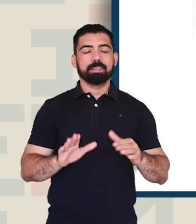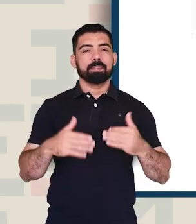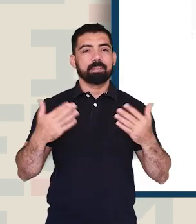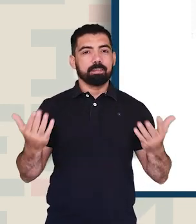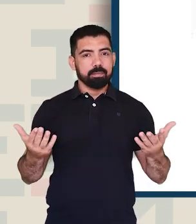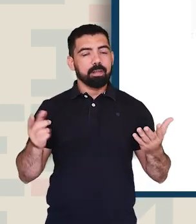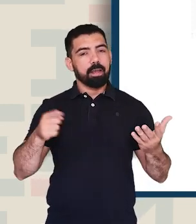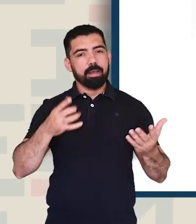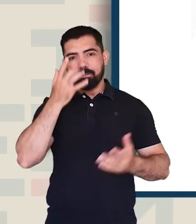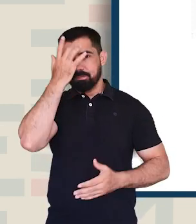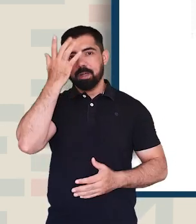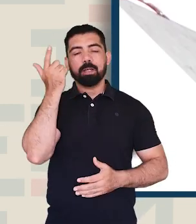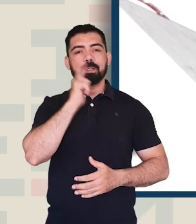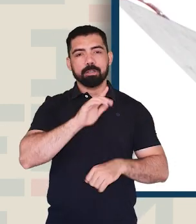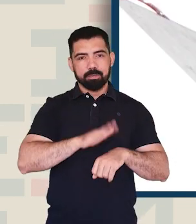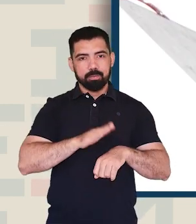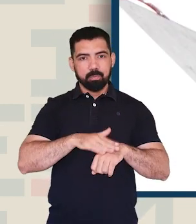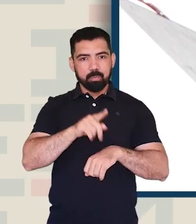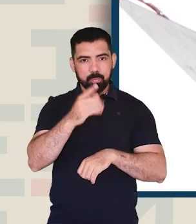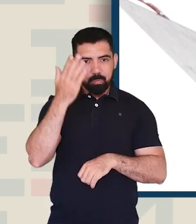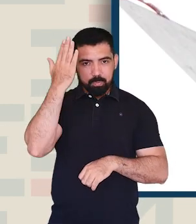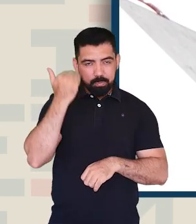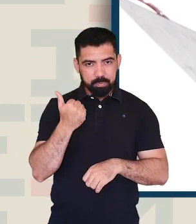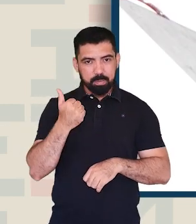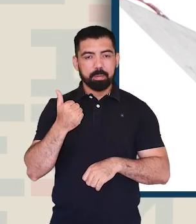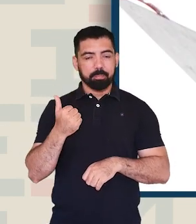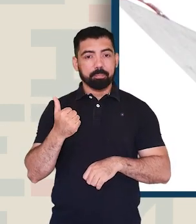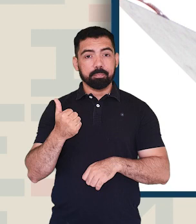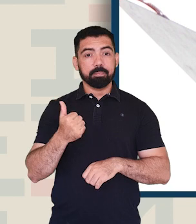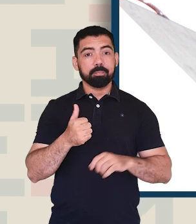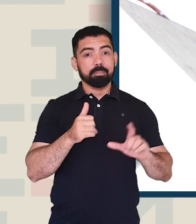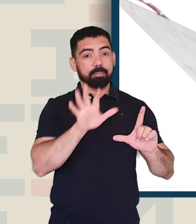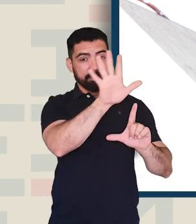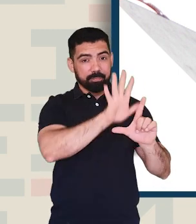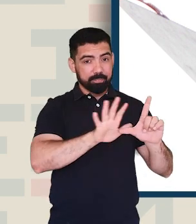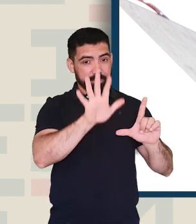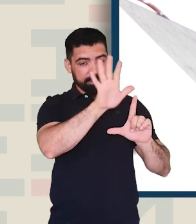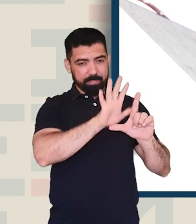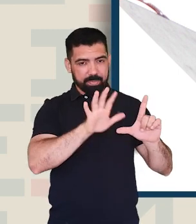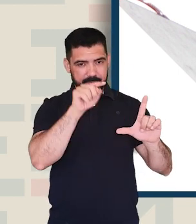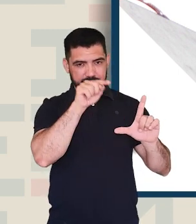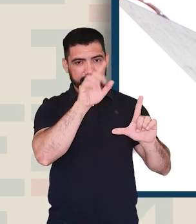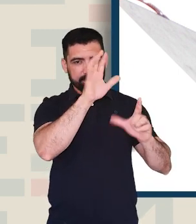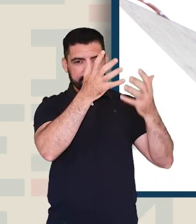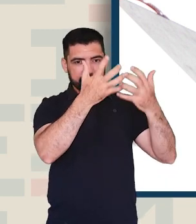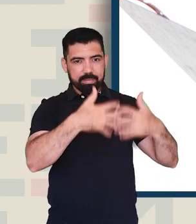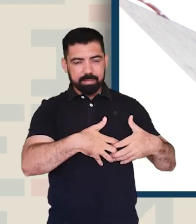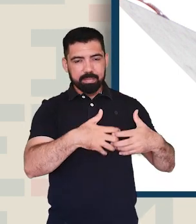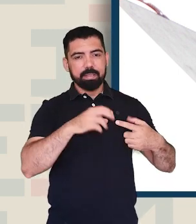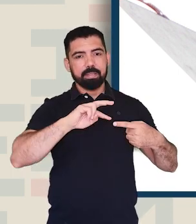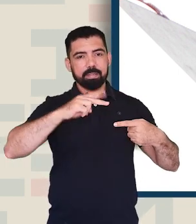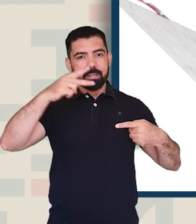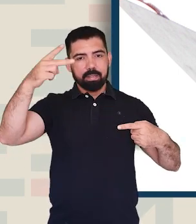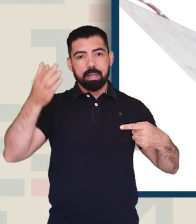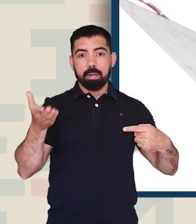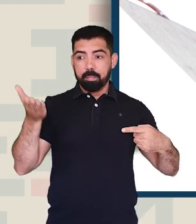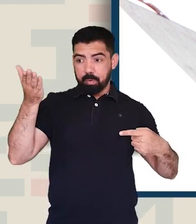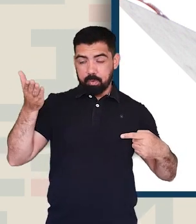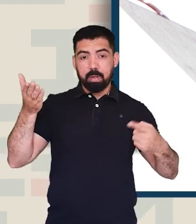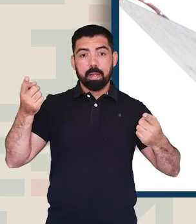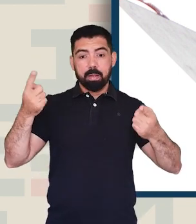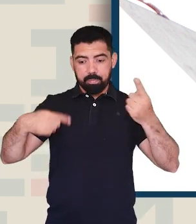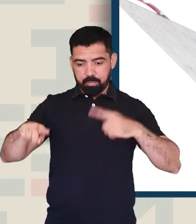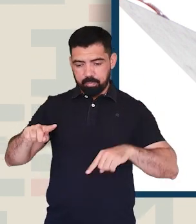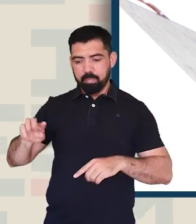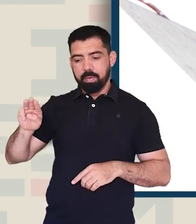Então, fica super fácil se você sabe tocar a escala maior, né, tocar a escala menor melódica, certo?